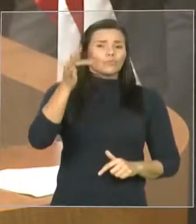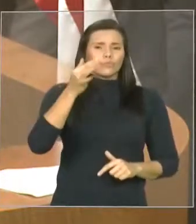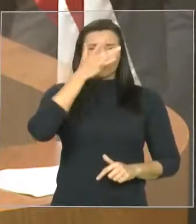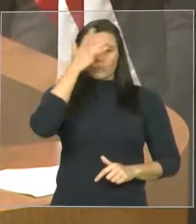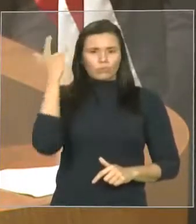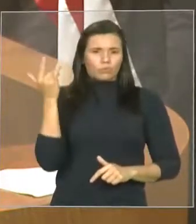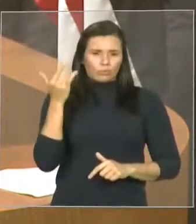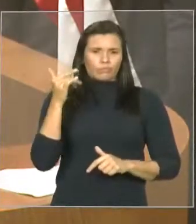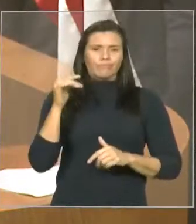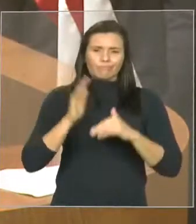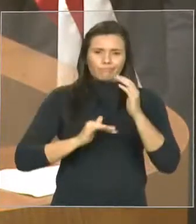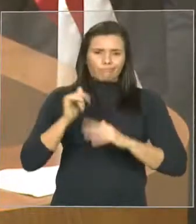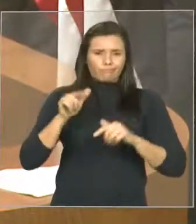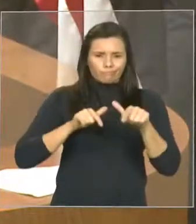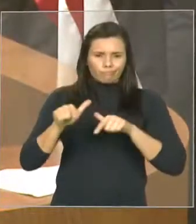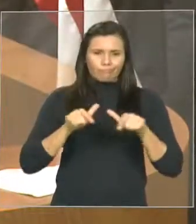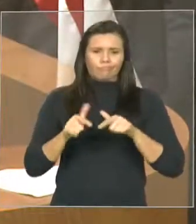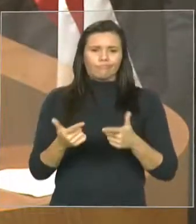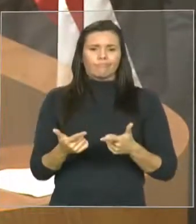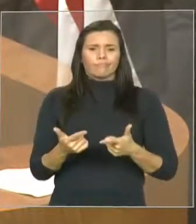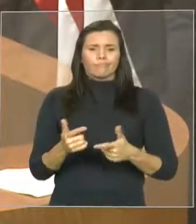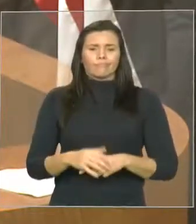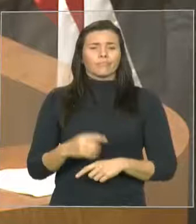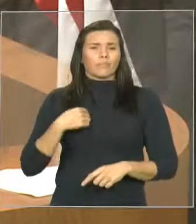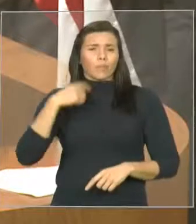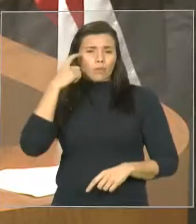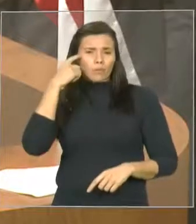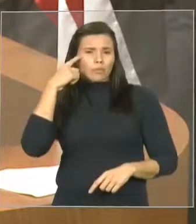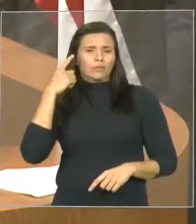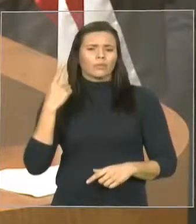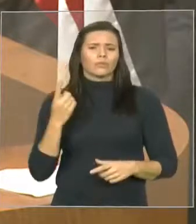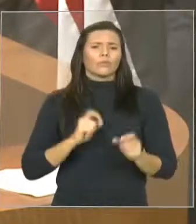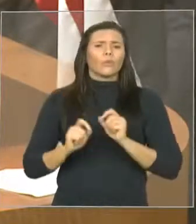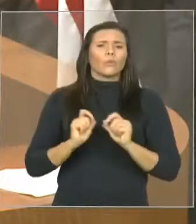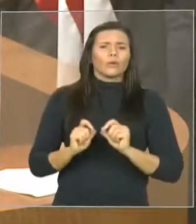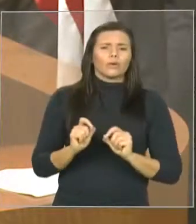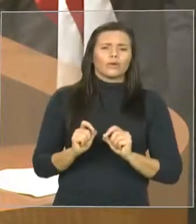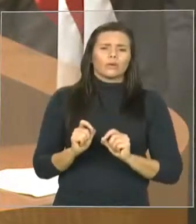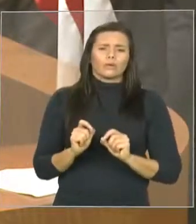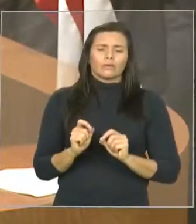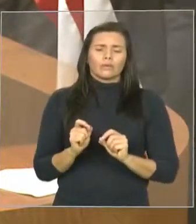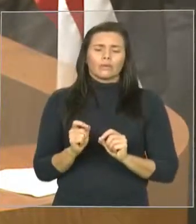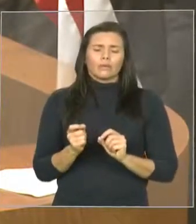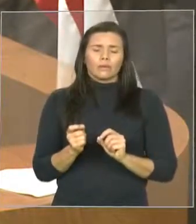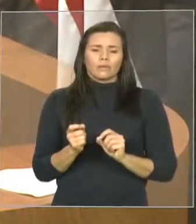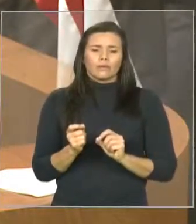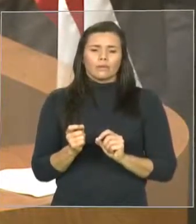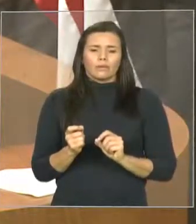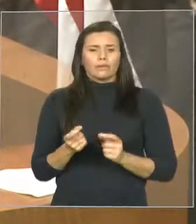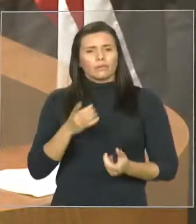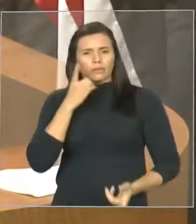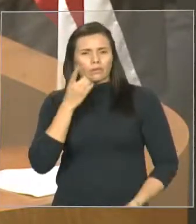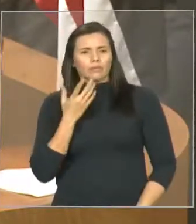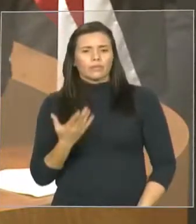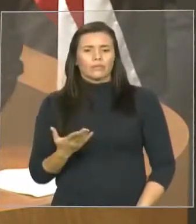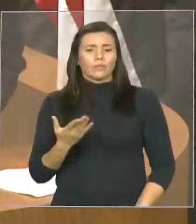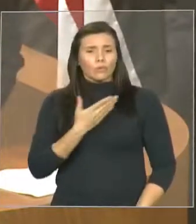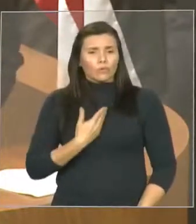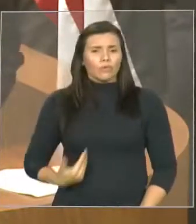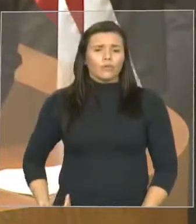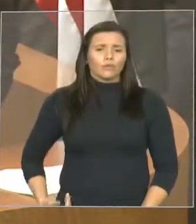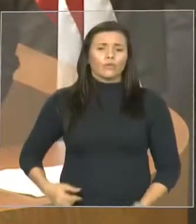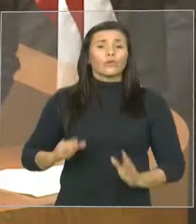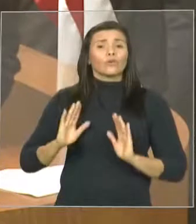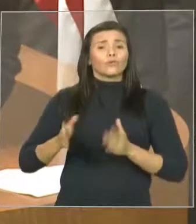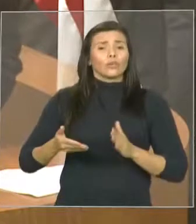tenham estabilidade para poder emitir suas opiniões. Ora, senhoras e senhores deputados, o governador já retirou